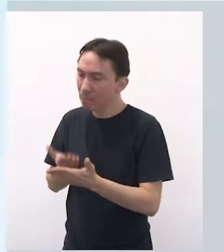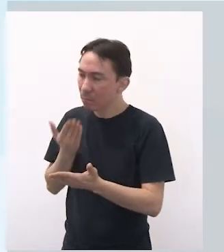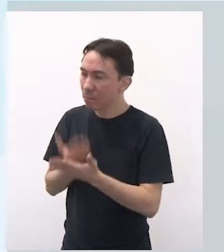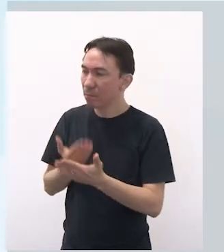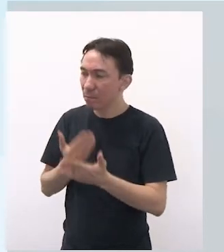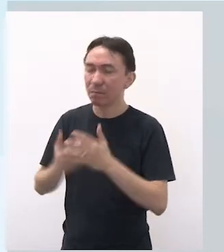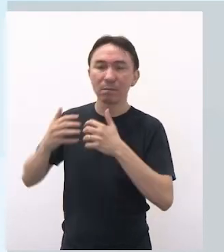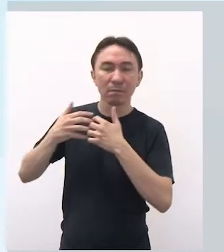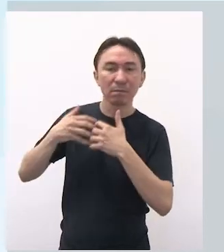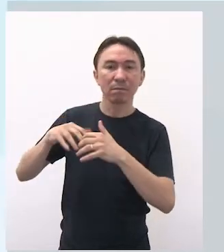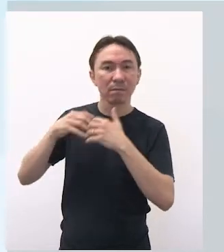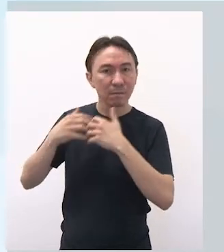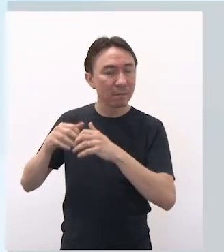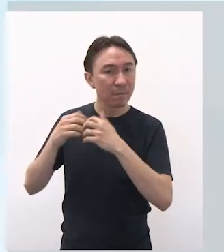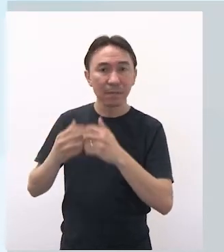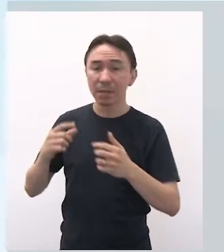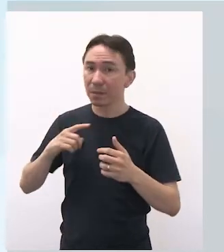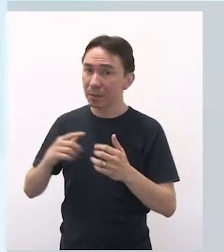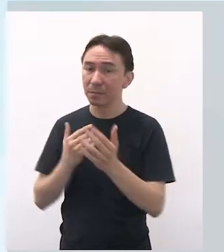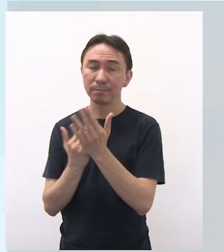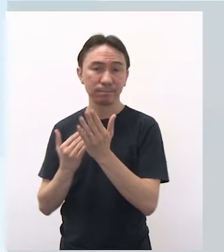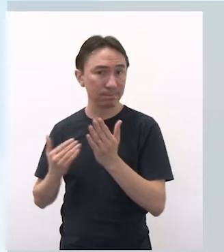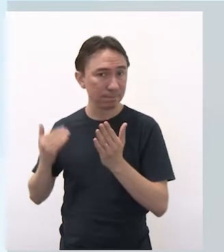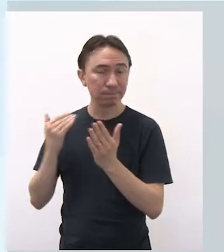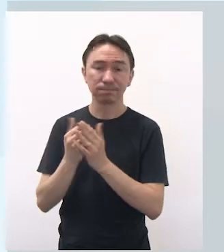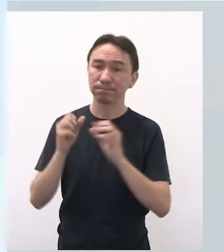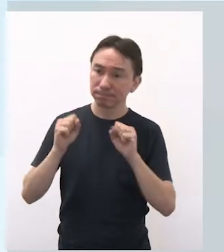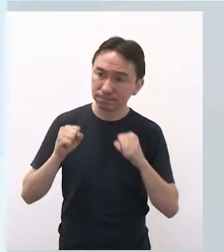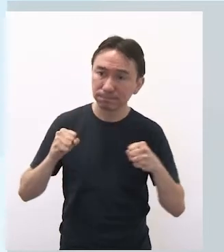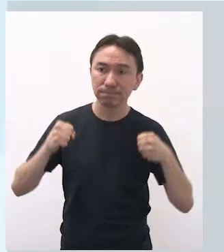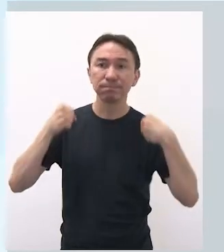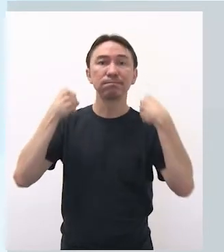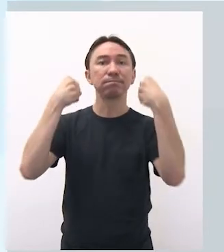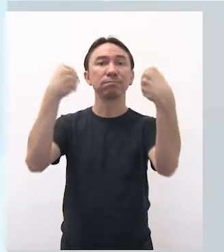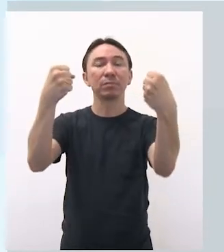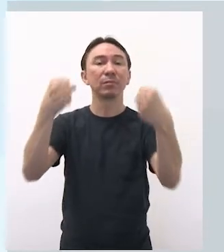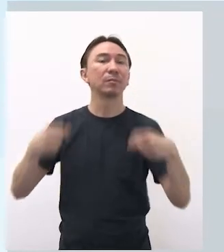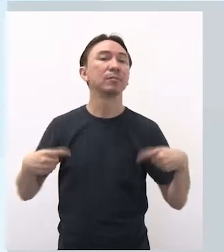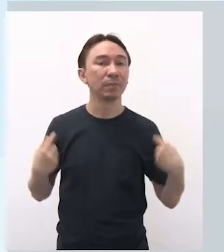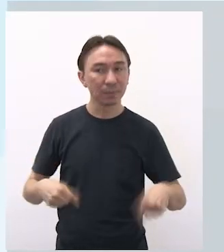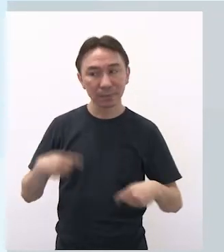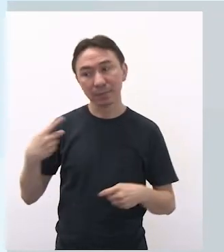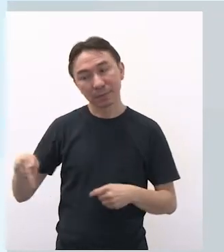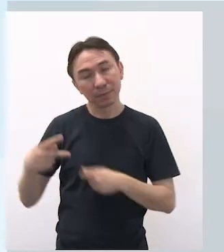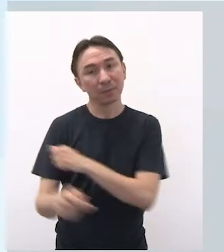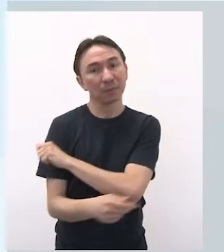Quanto mais mobilizo habilidades de pensamento, mais eu exijo do meu aluno, né?